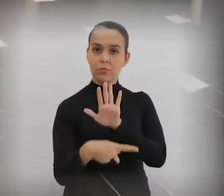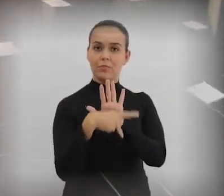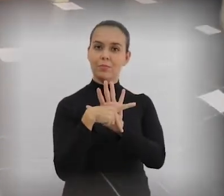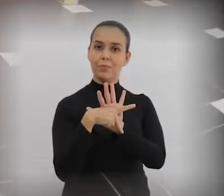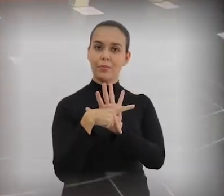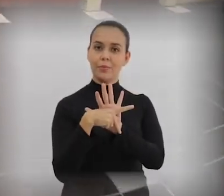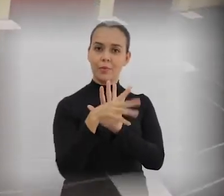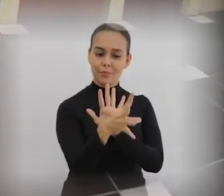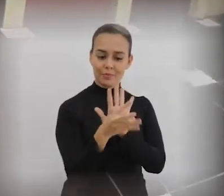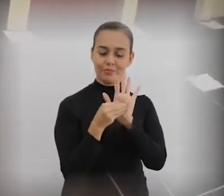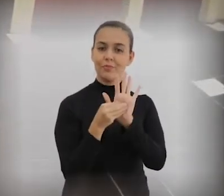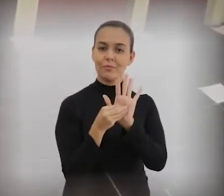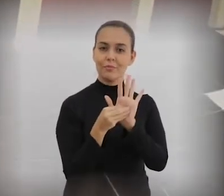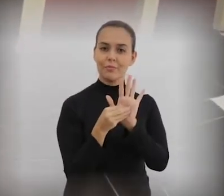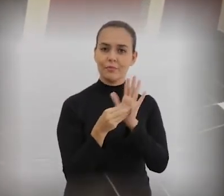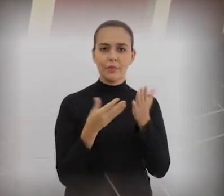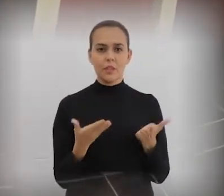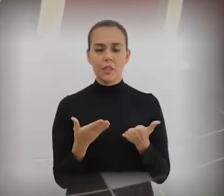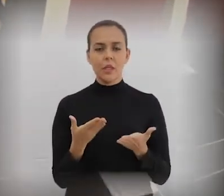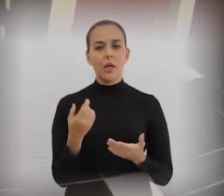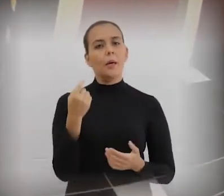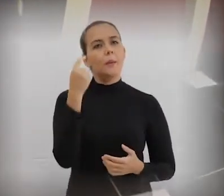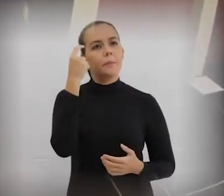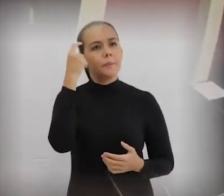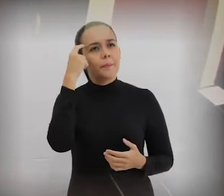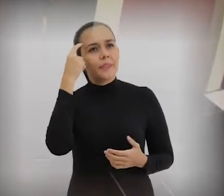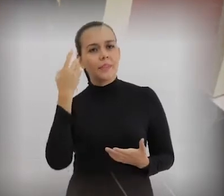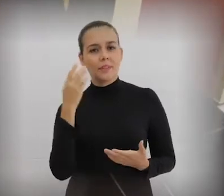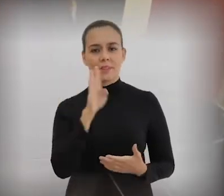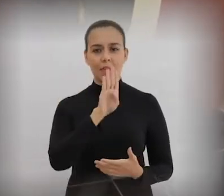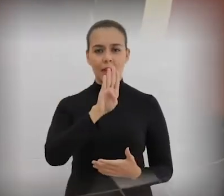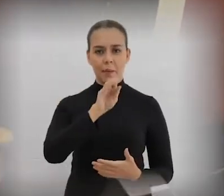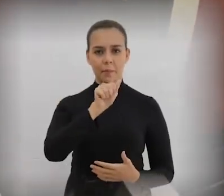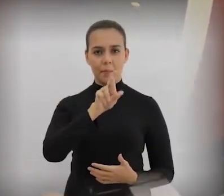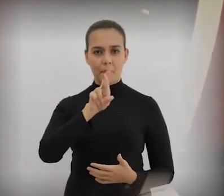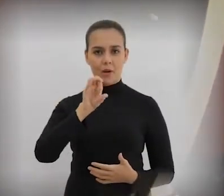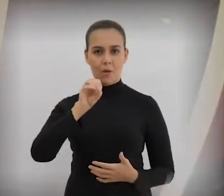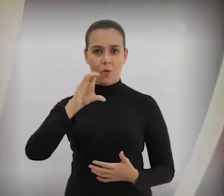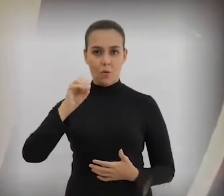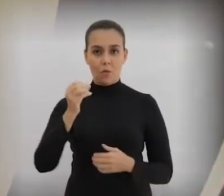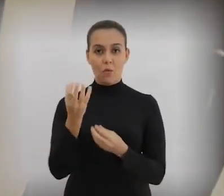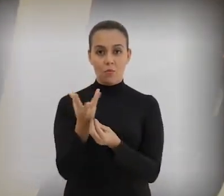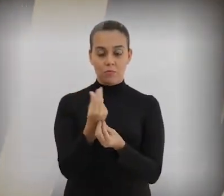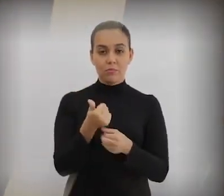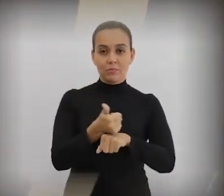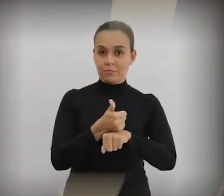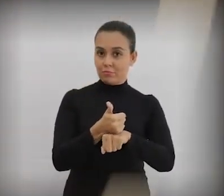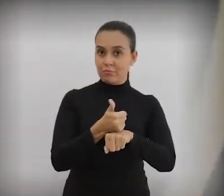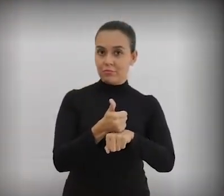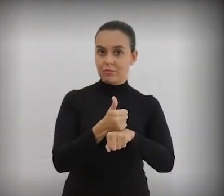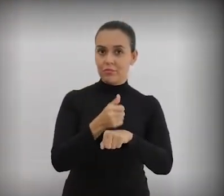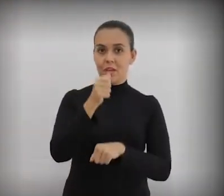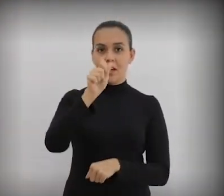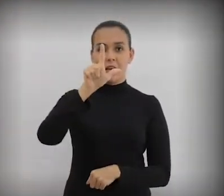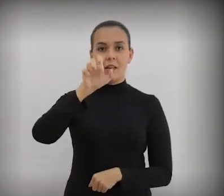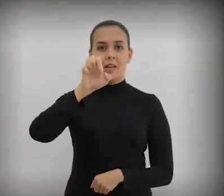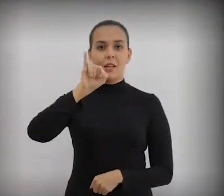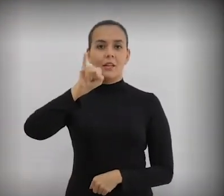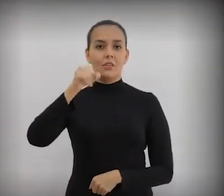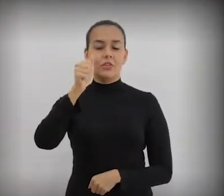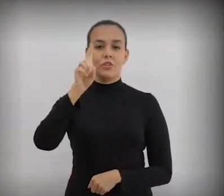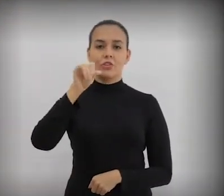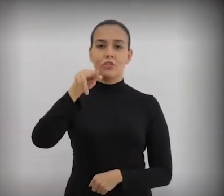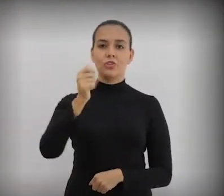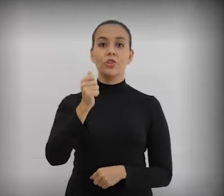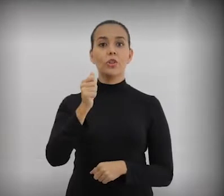que o nosso grande artista barroco brasileiro é o Aleijadinho, e ele era um negro, né? Filho de português,